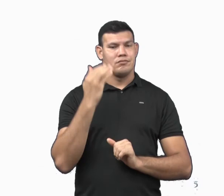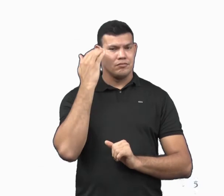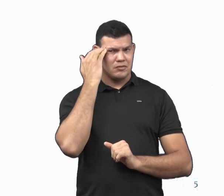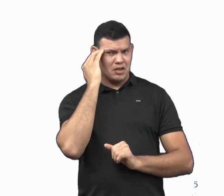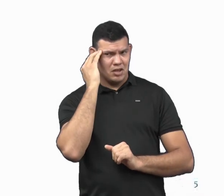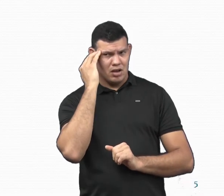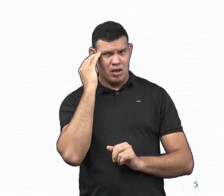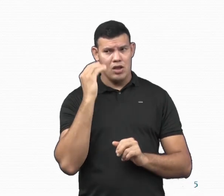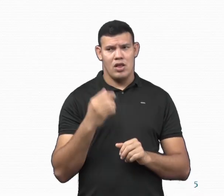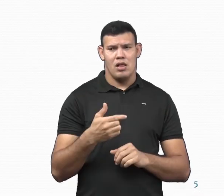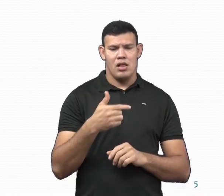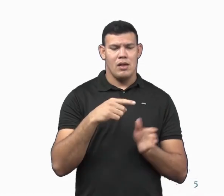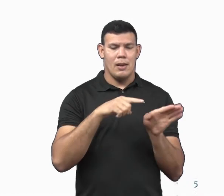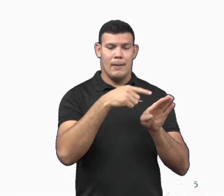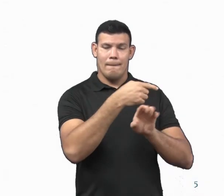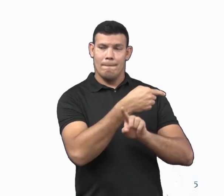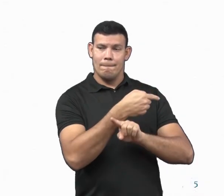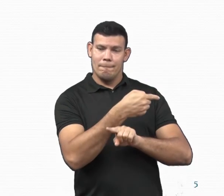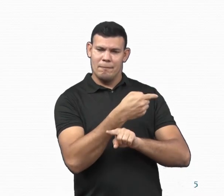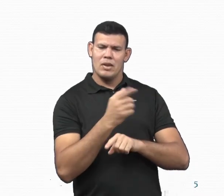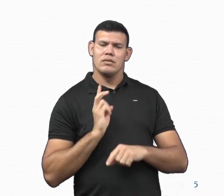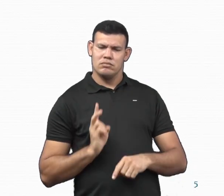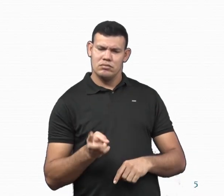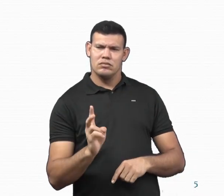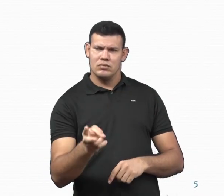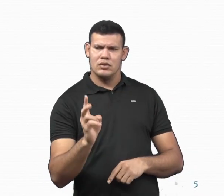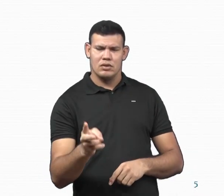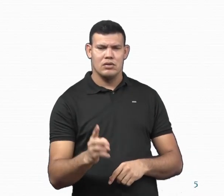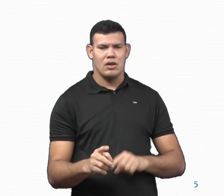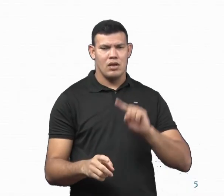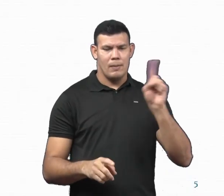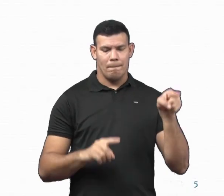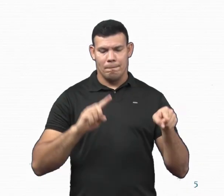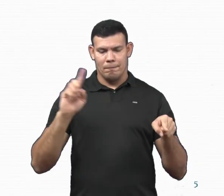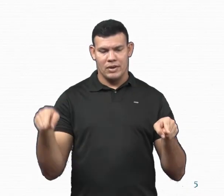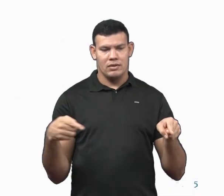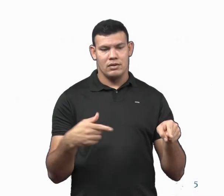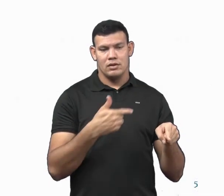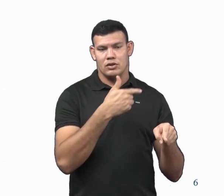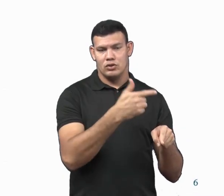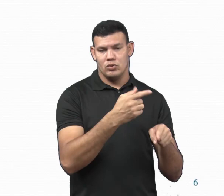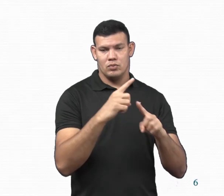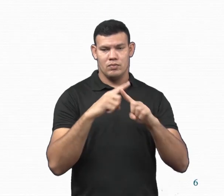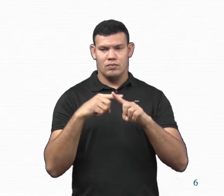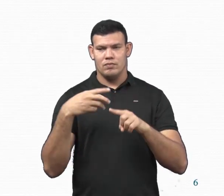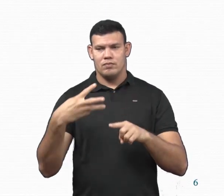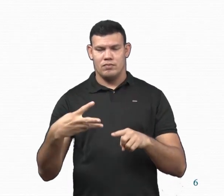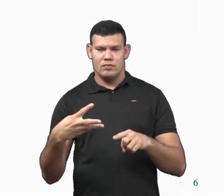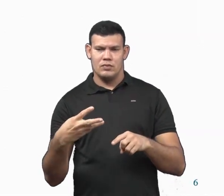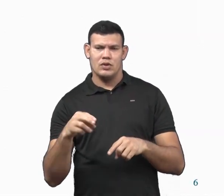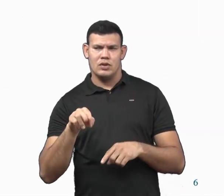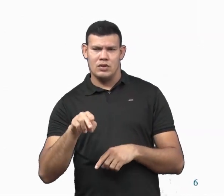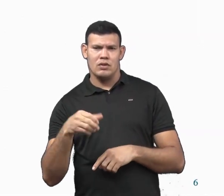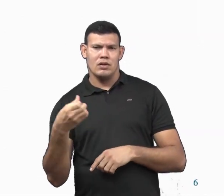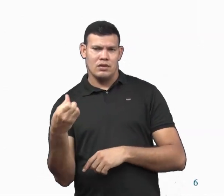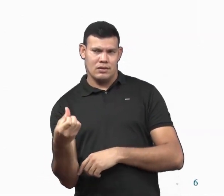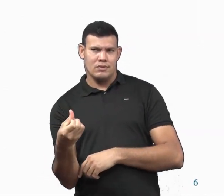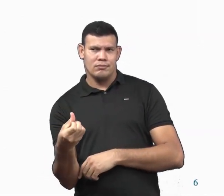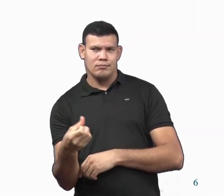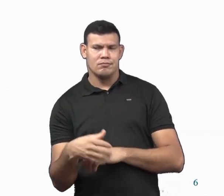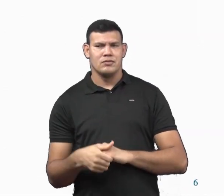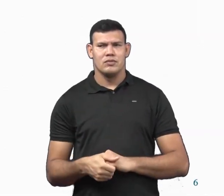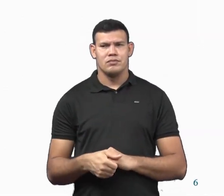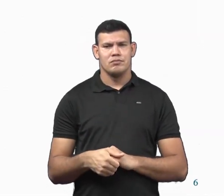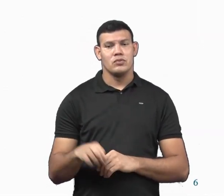vezes 3 é 6 e eu só repito o menos, tá? É um outro exemplo só para a gente ver. E aí, uma observação para a gente finalizar e concluir